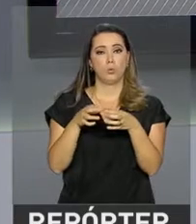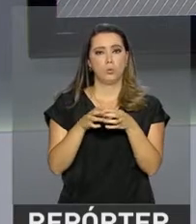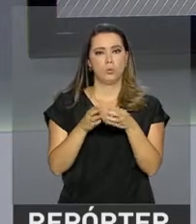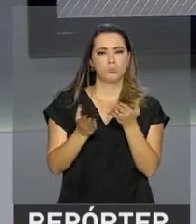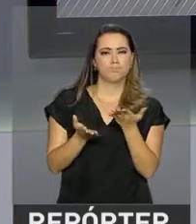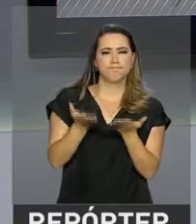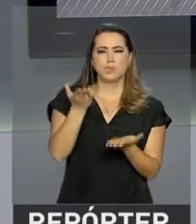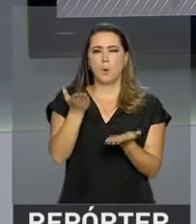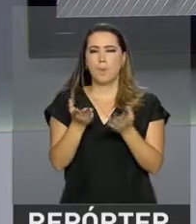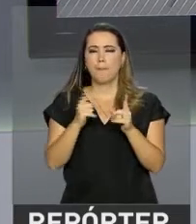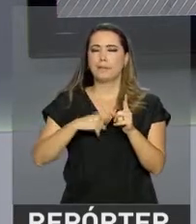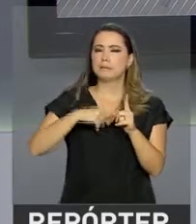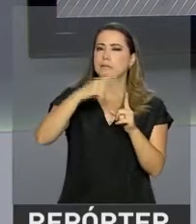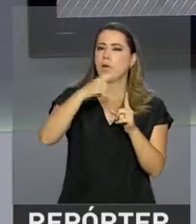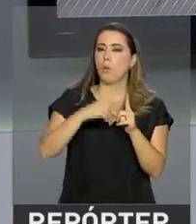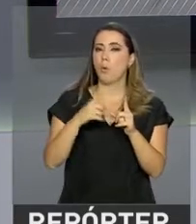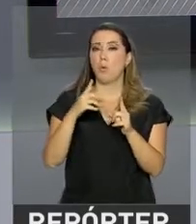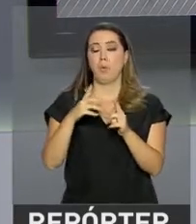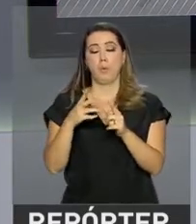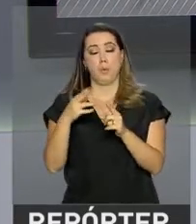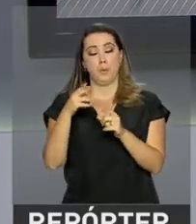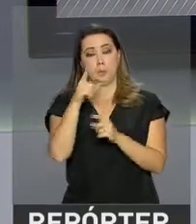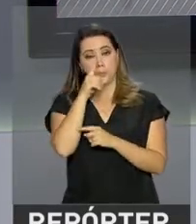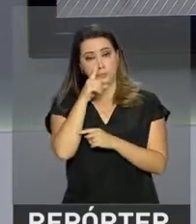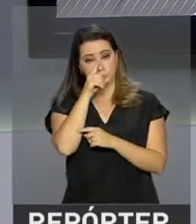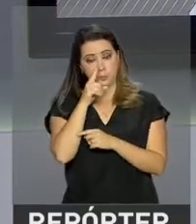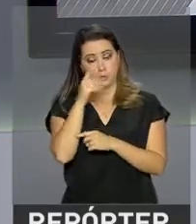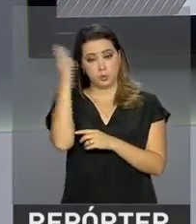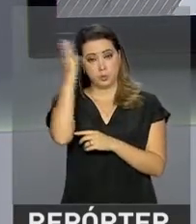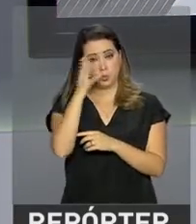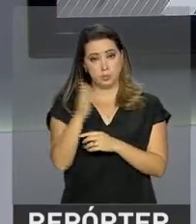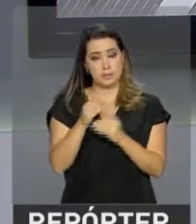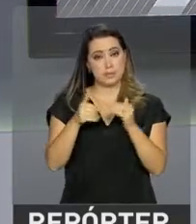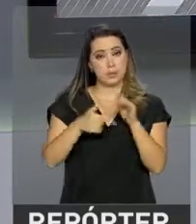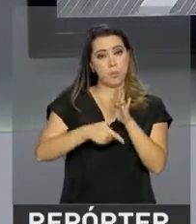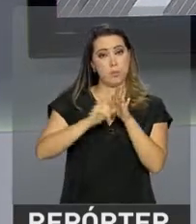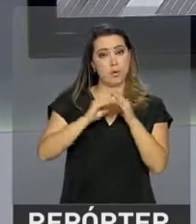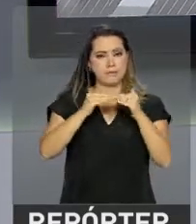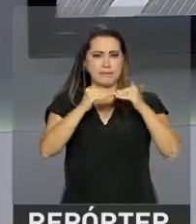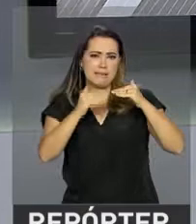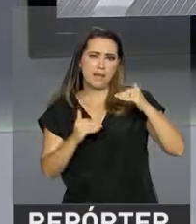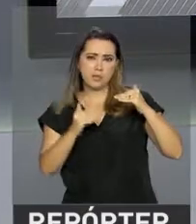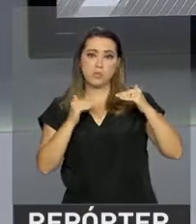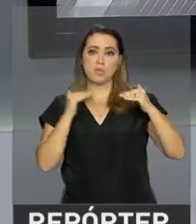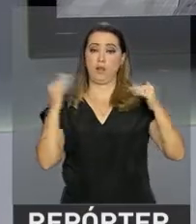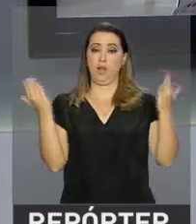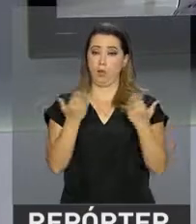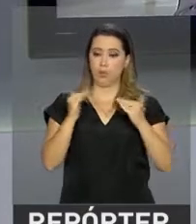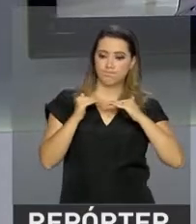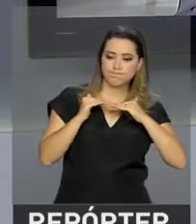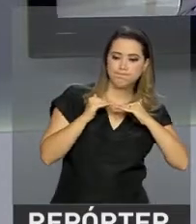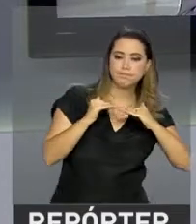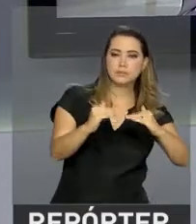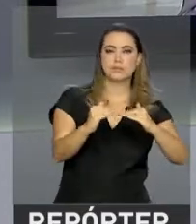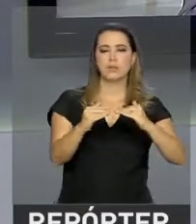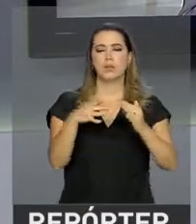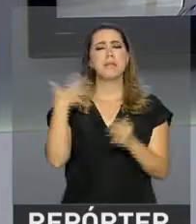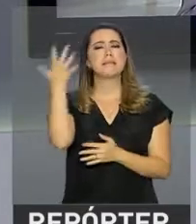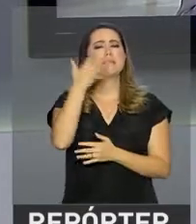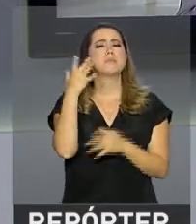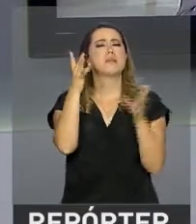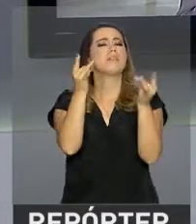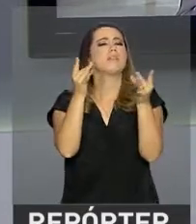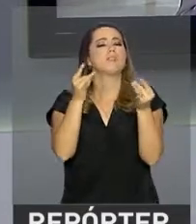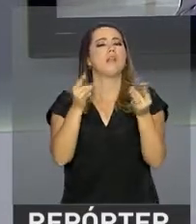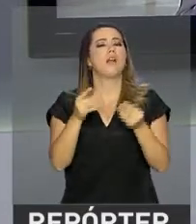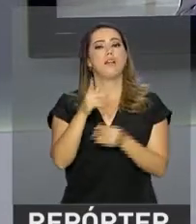classificação de risco Moody's alterou a perspectiva do Brasil de negativa para estável. Quem vai explicar isso para a gente é o repórter Paulo Lassalve,